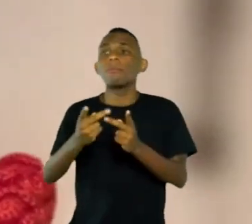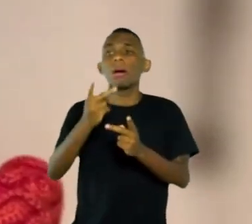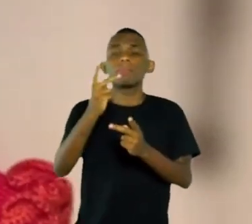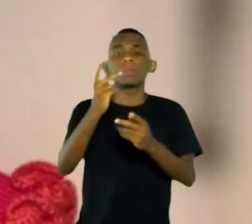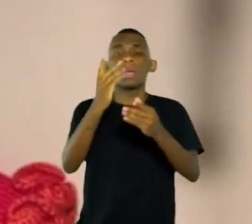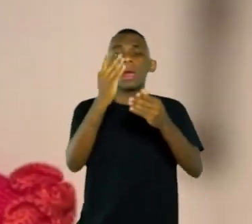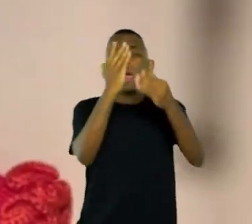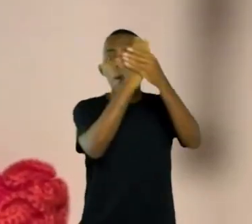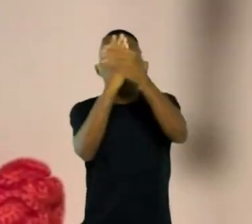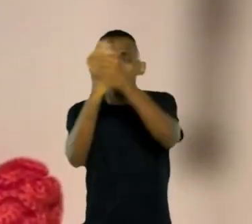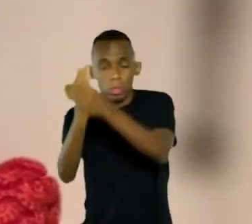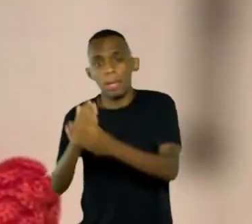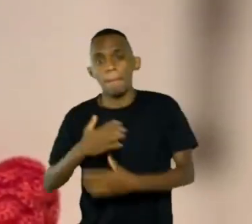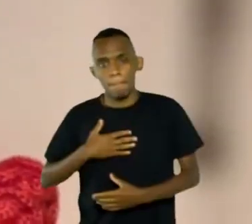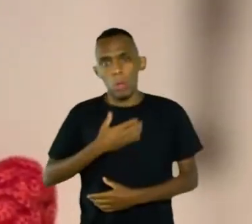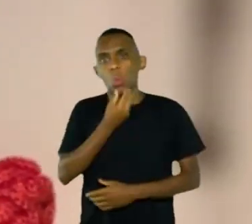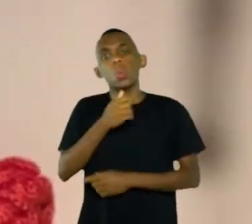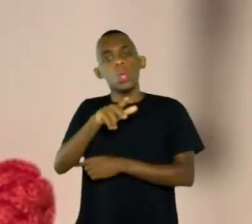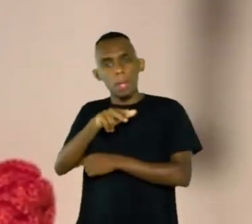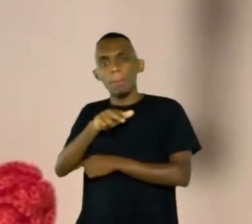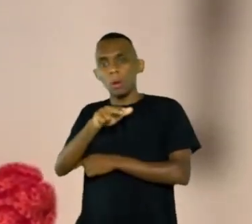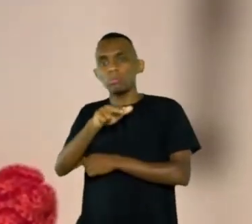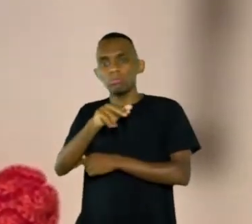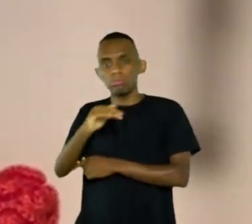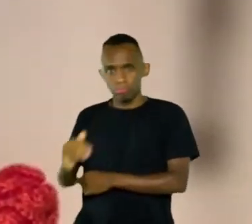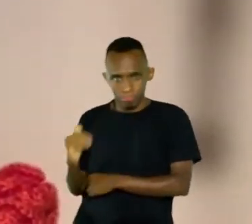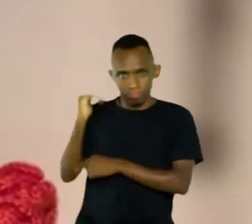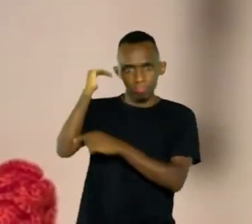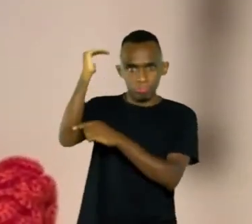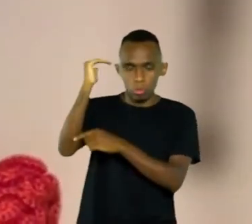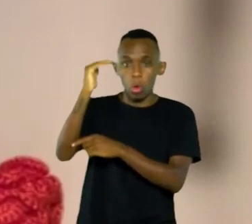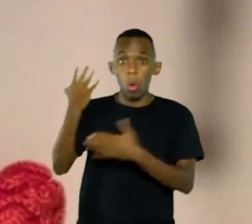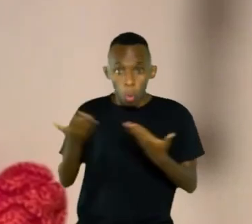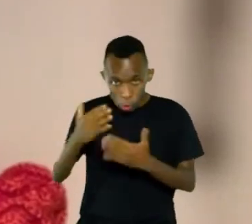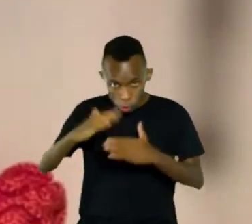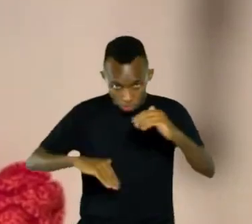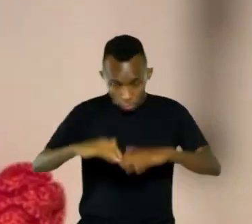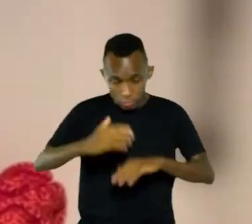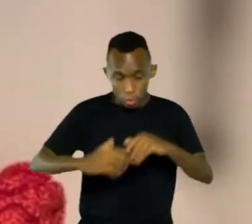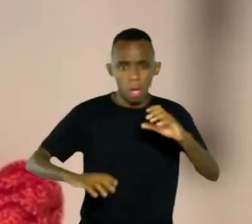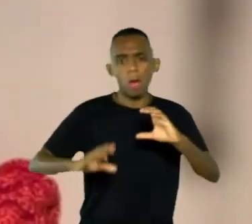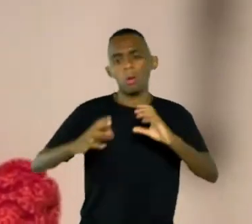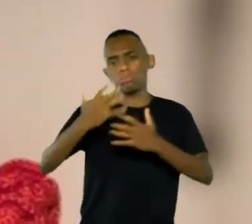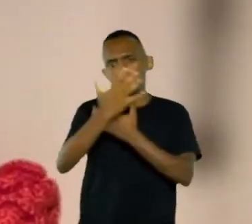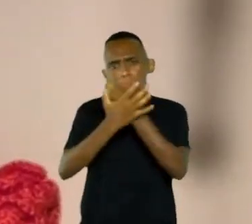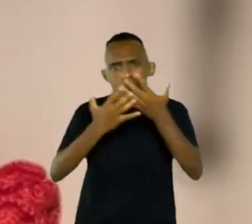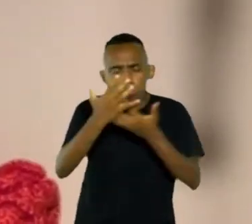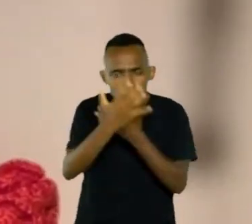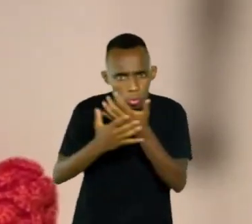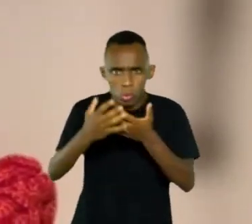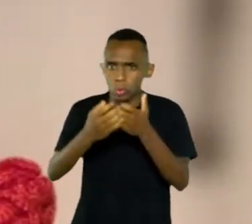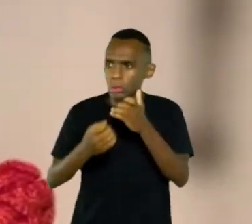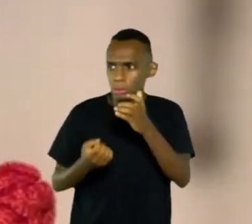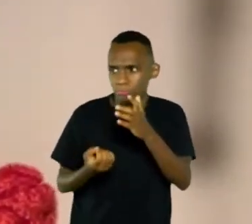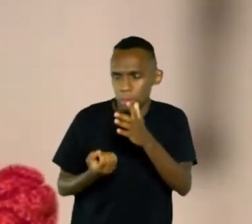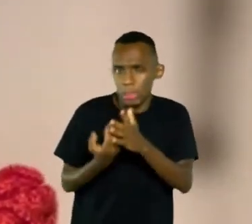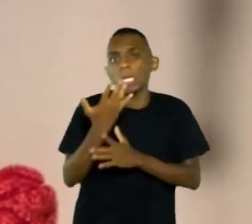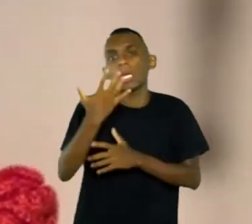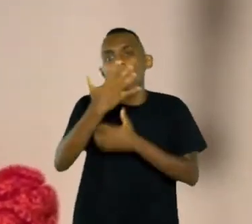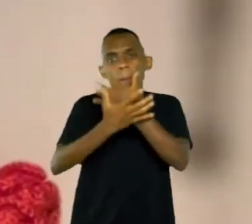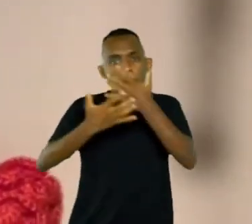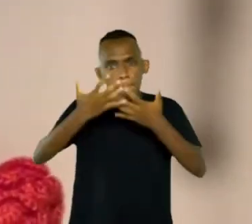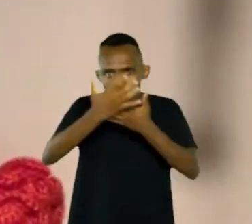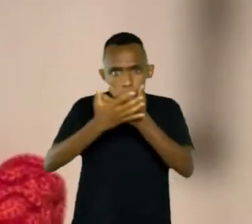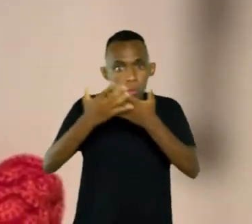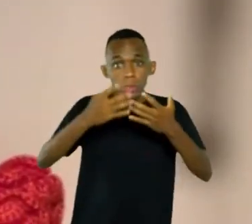velho, que era um cara muito ávido por cultura, e hoje é um músico que tem uma produtora de áudio que faz a maior parte das trilhas de publicidade